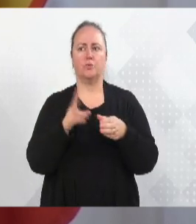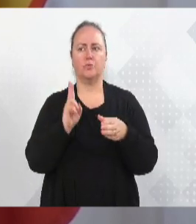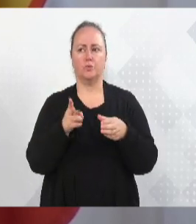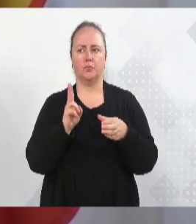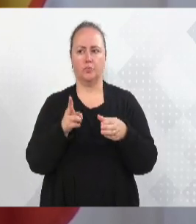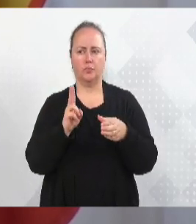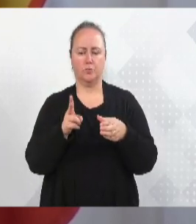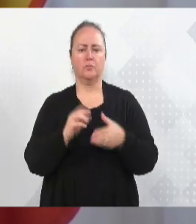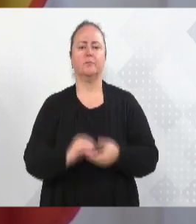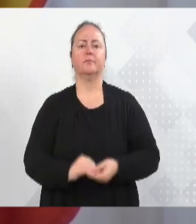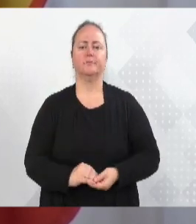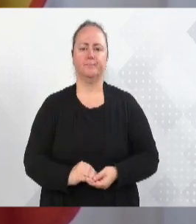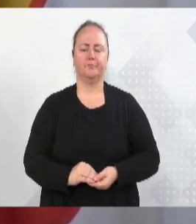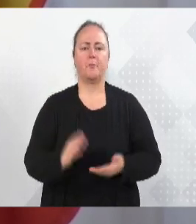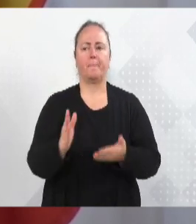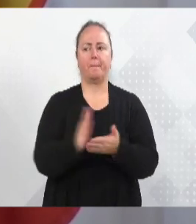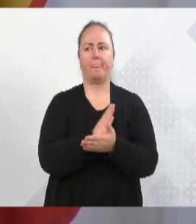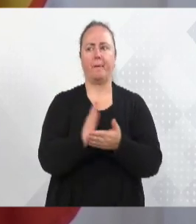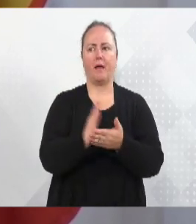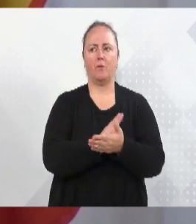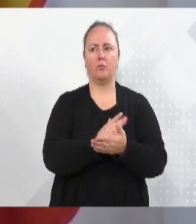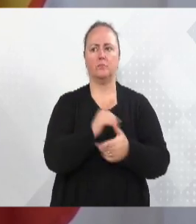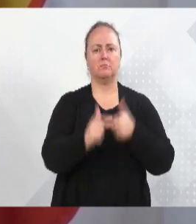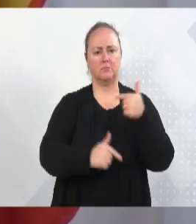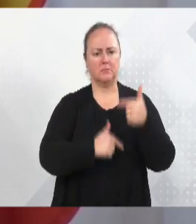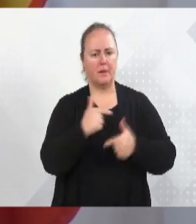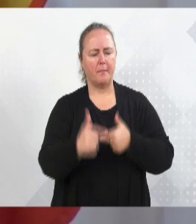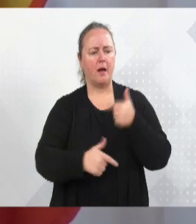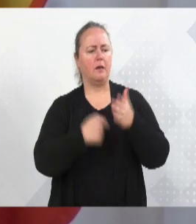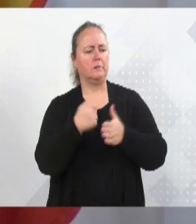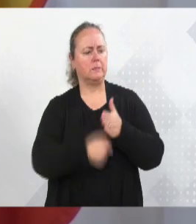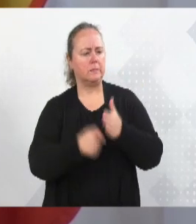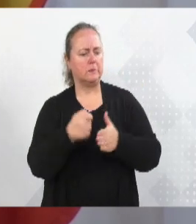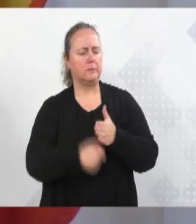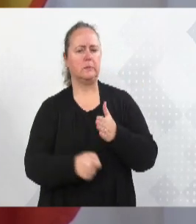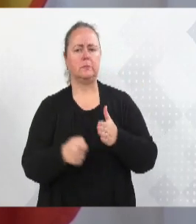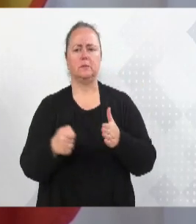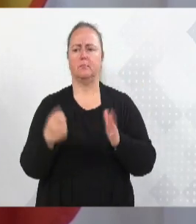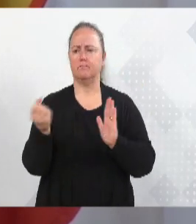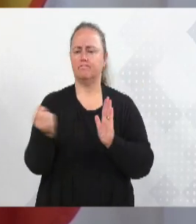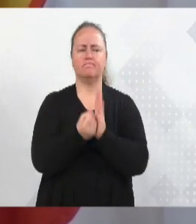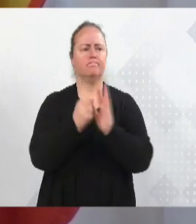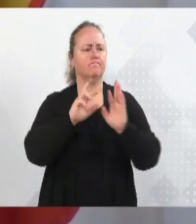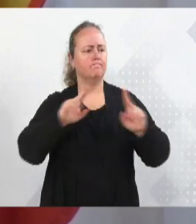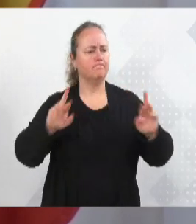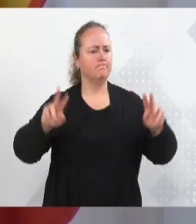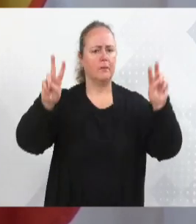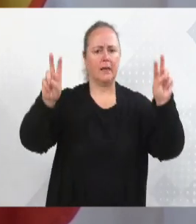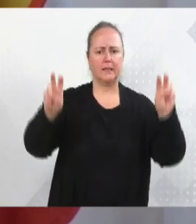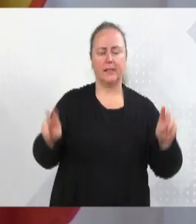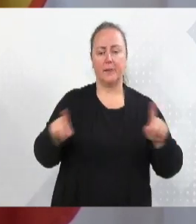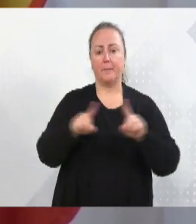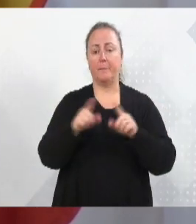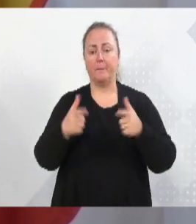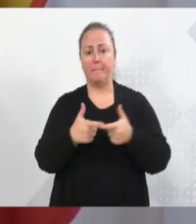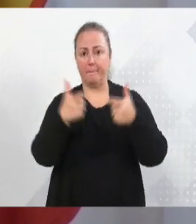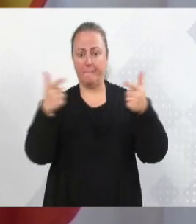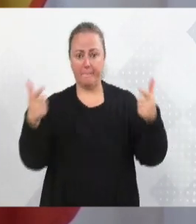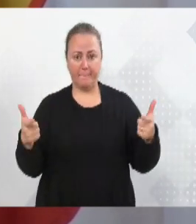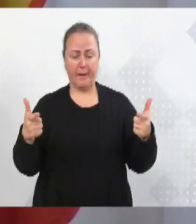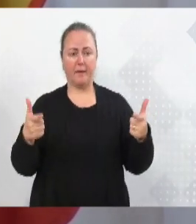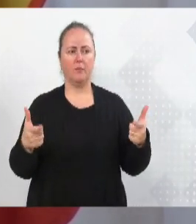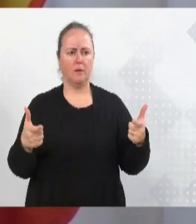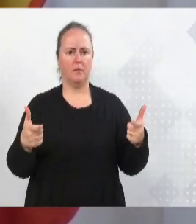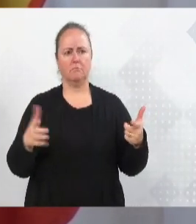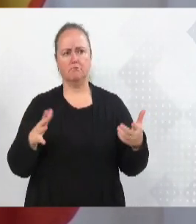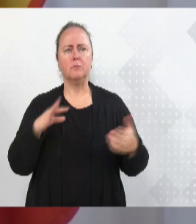juntos. Alguns trabalham e lutam com bandeiras diferentes, mas a grande maioria aqui, ou todos, nesse momento,